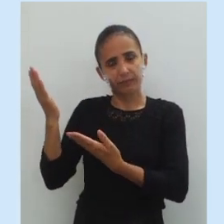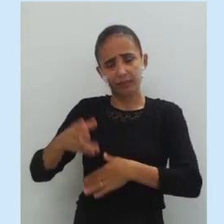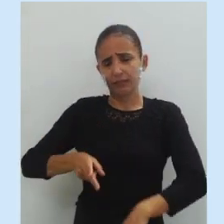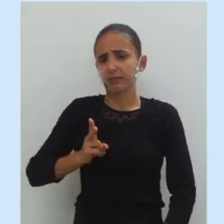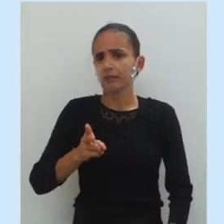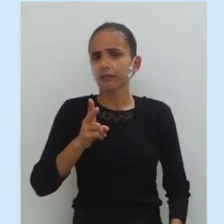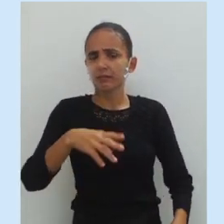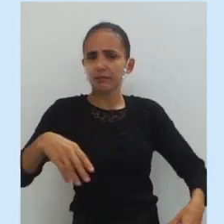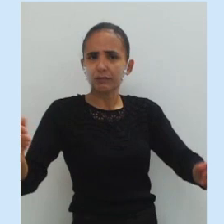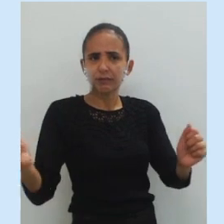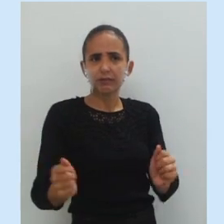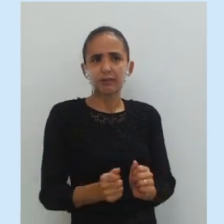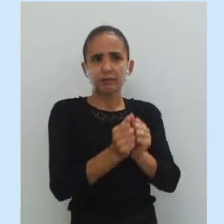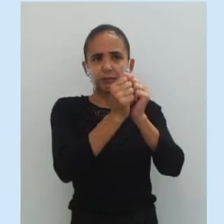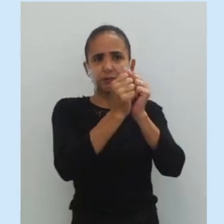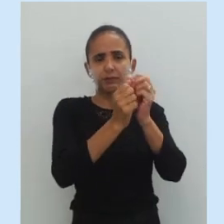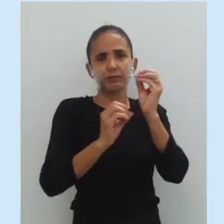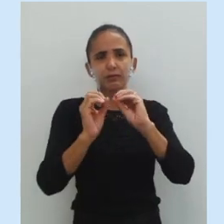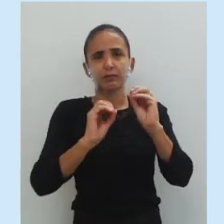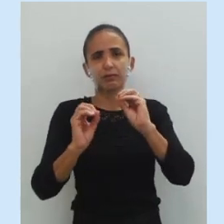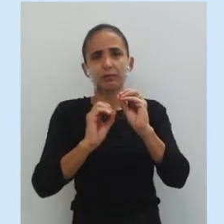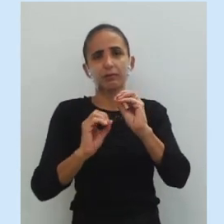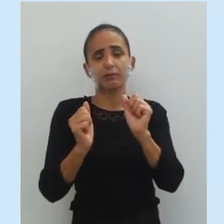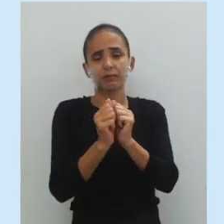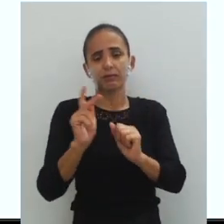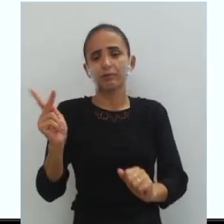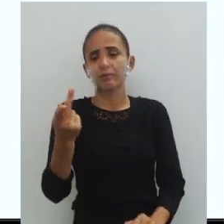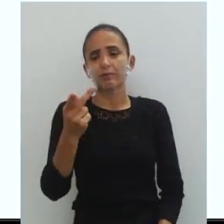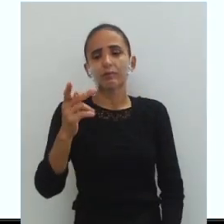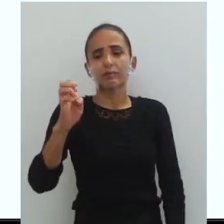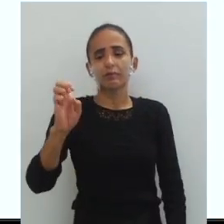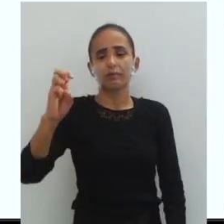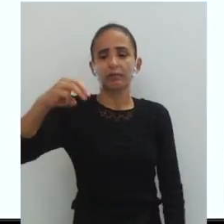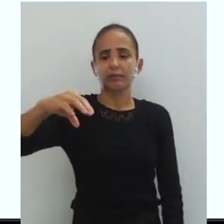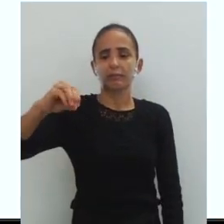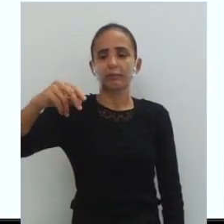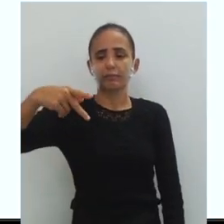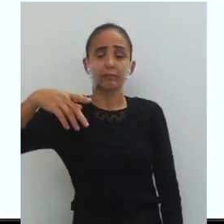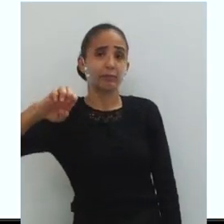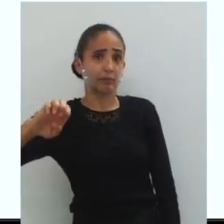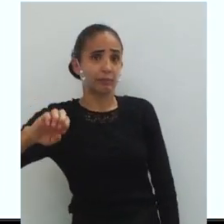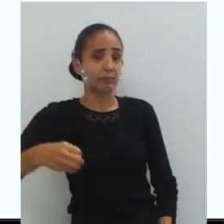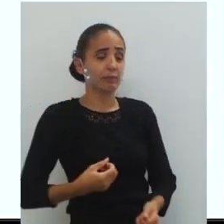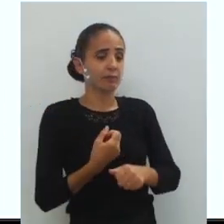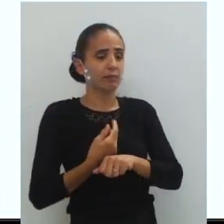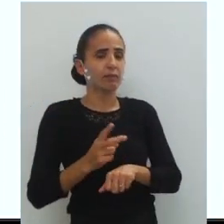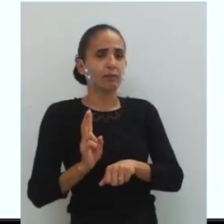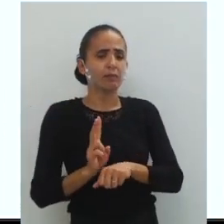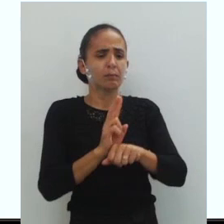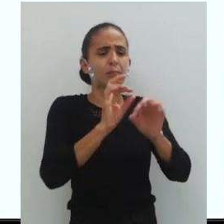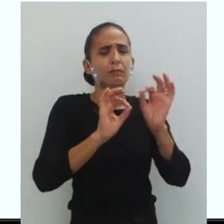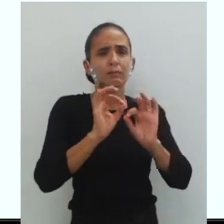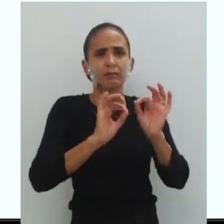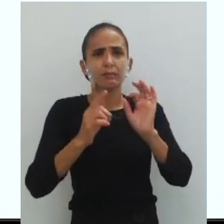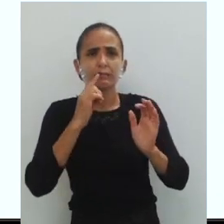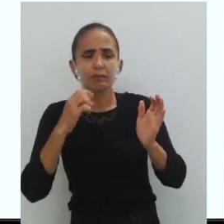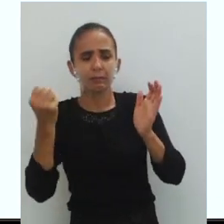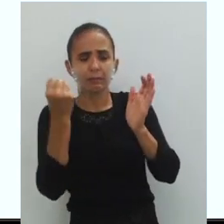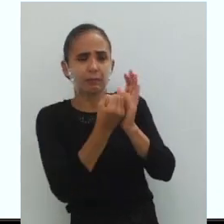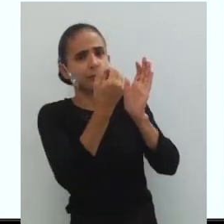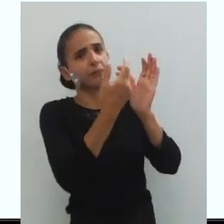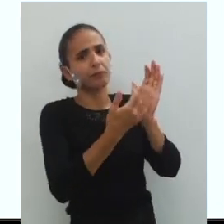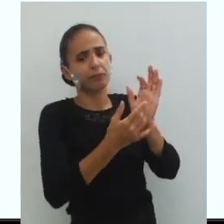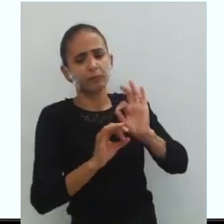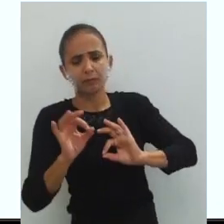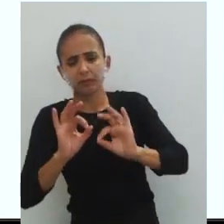conjunto com o Hemop, porque é lá no Hemop onde você faz a sua doação de sangue e o plasma do Hemop vai